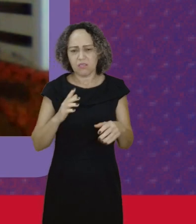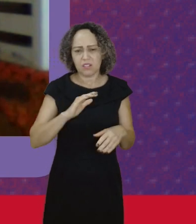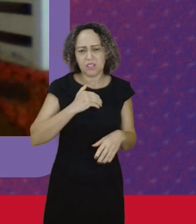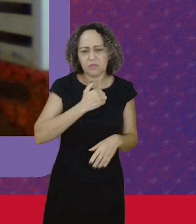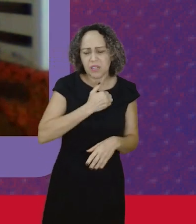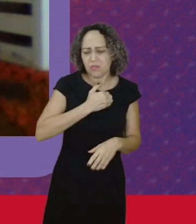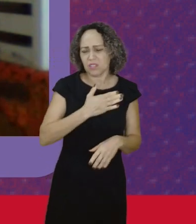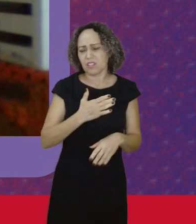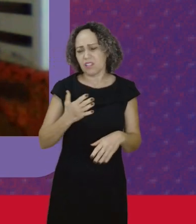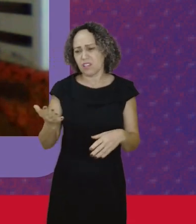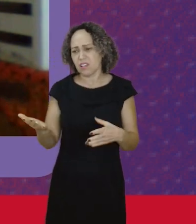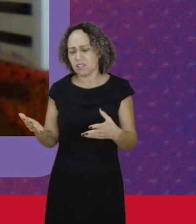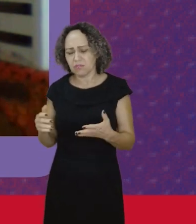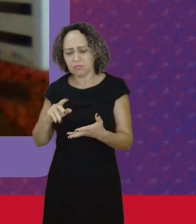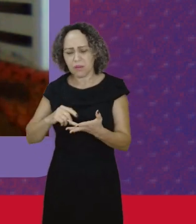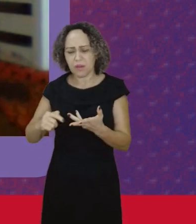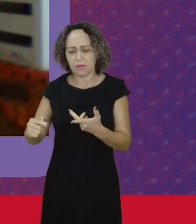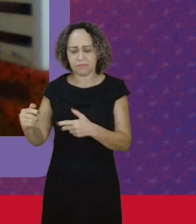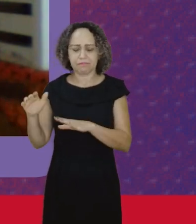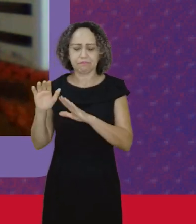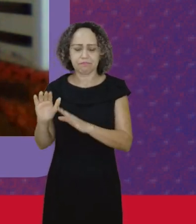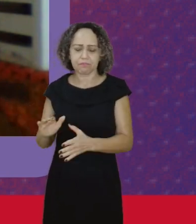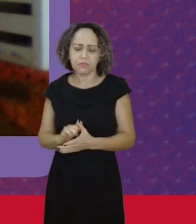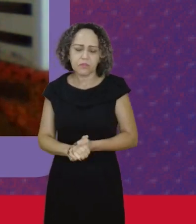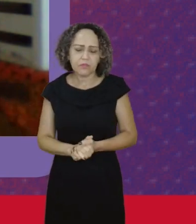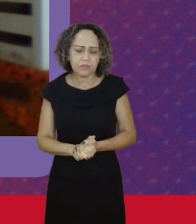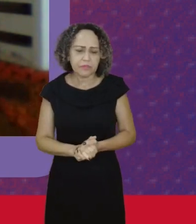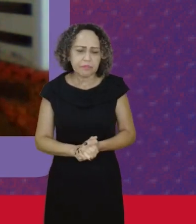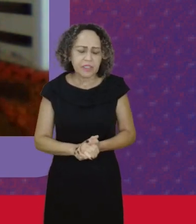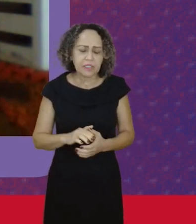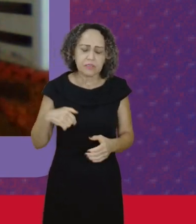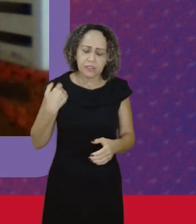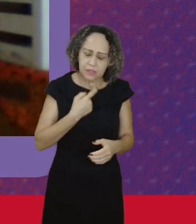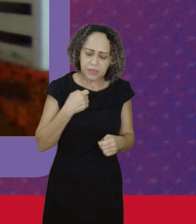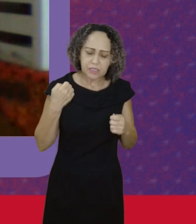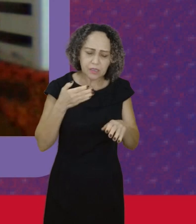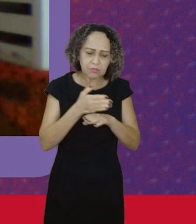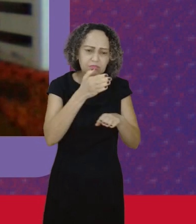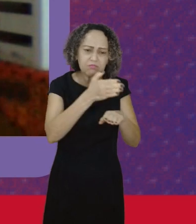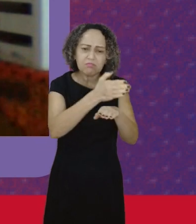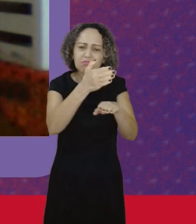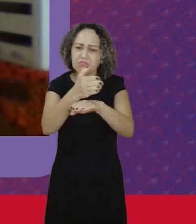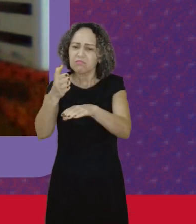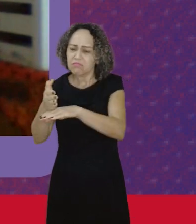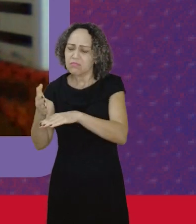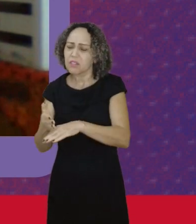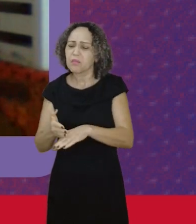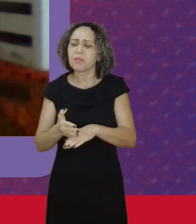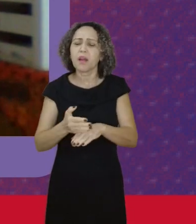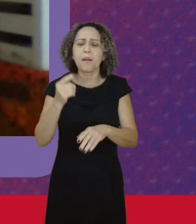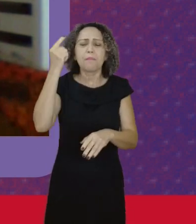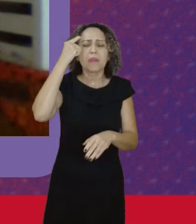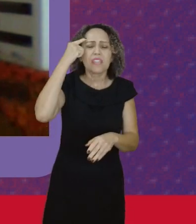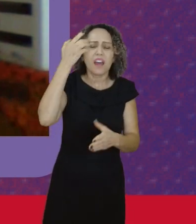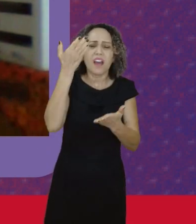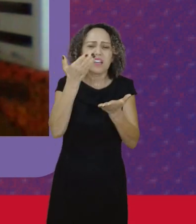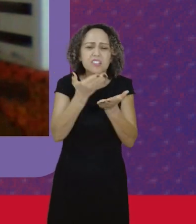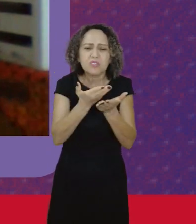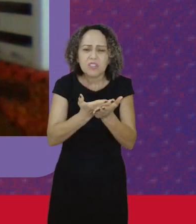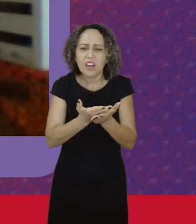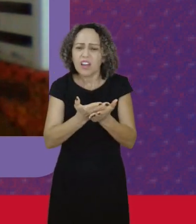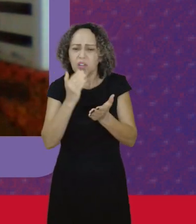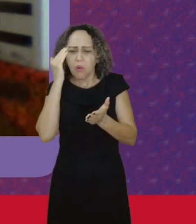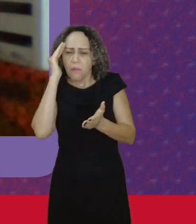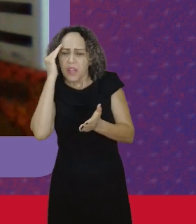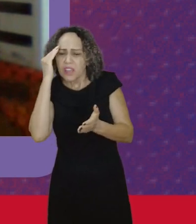multiplicar encontros nos diversos ambientes possíveis, para pensar a respeito disso, para estudar, para